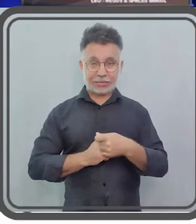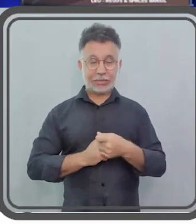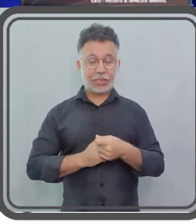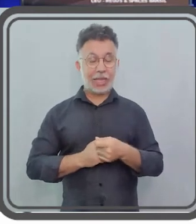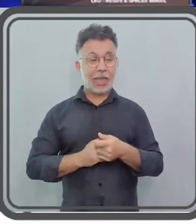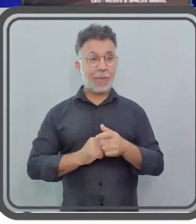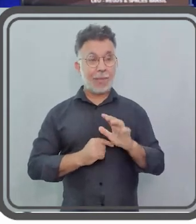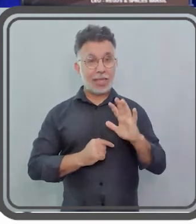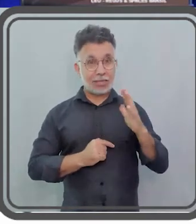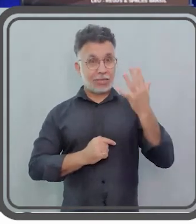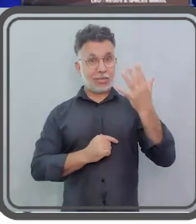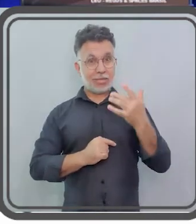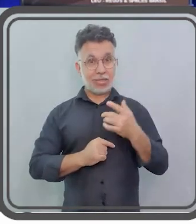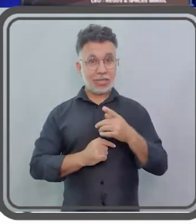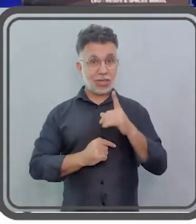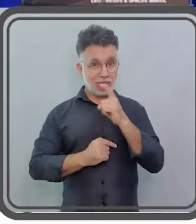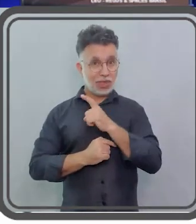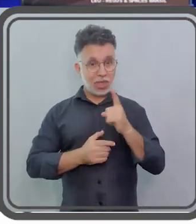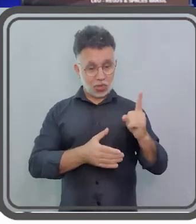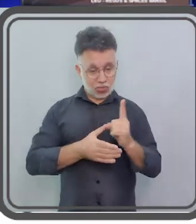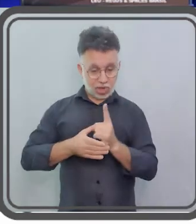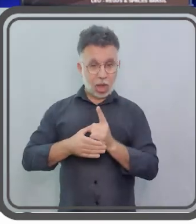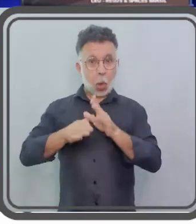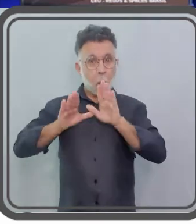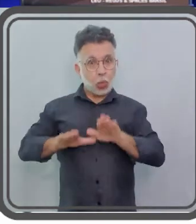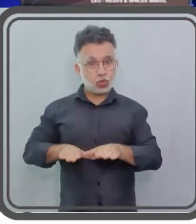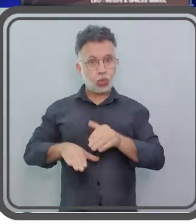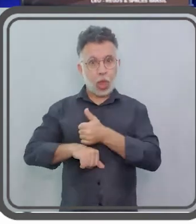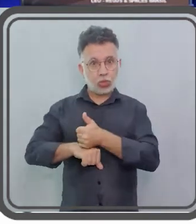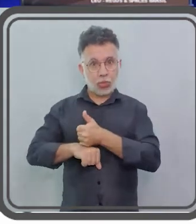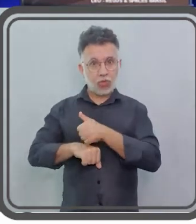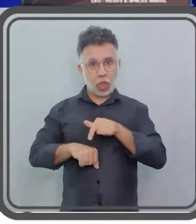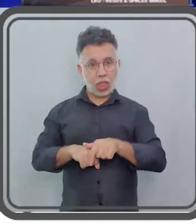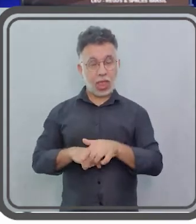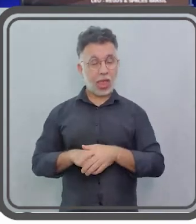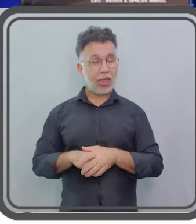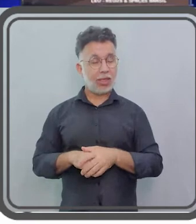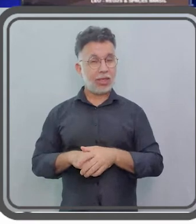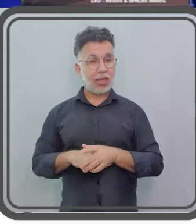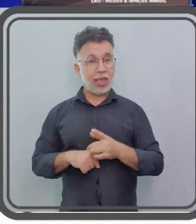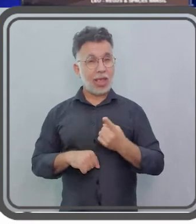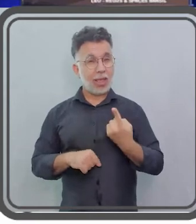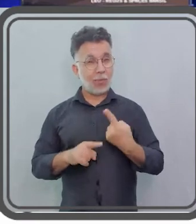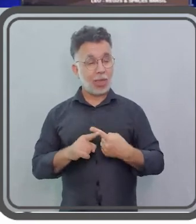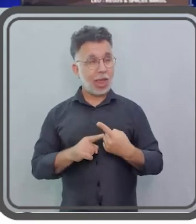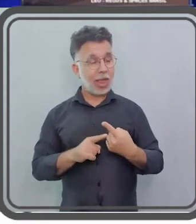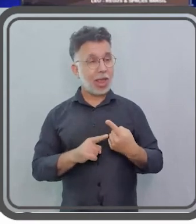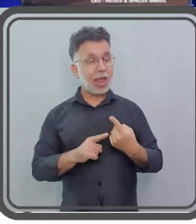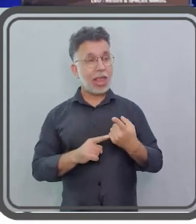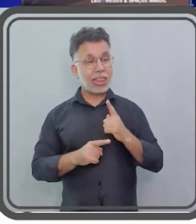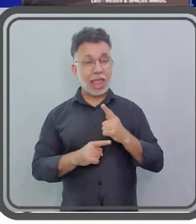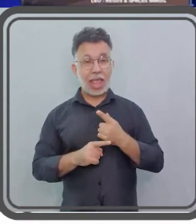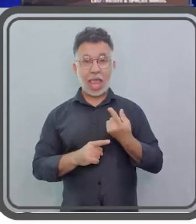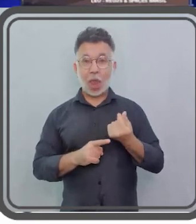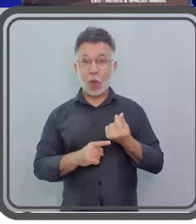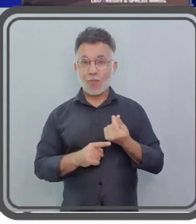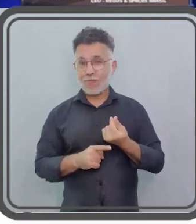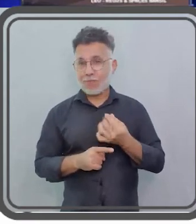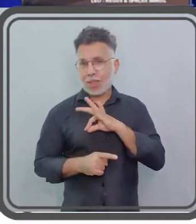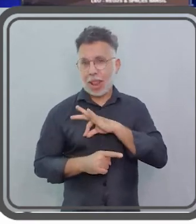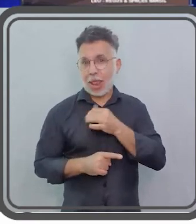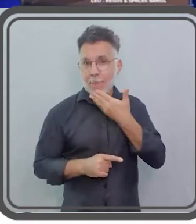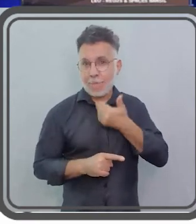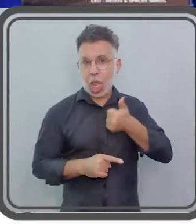difícil reter esses talentos. Esses talentos estão com ofertas muito interessantes o tempo todo.